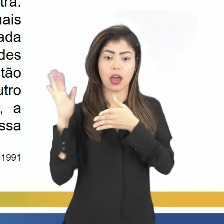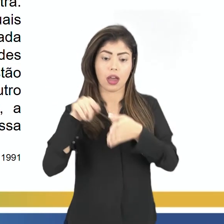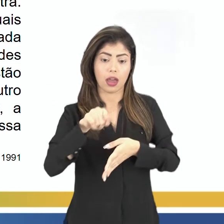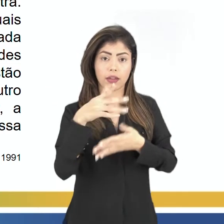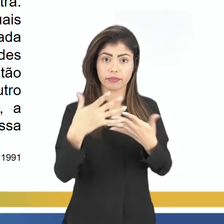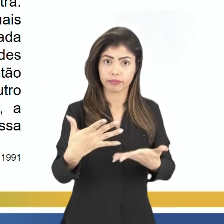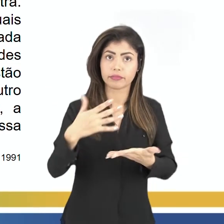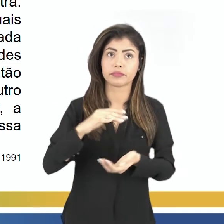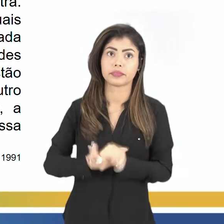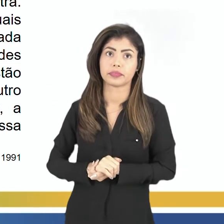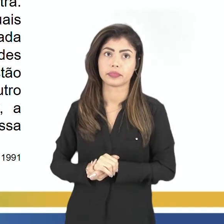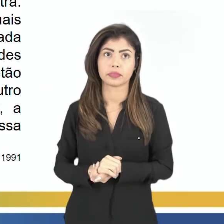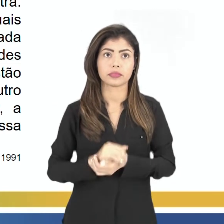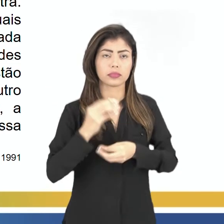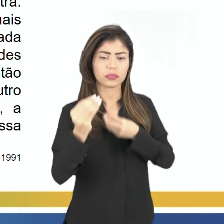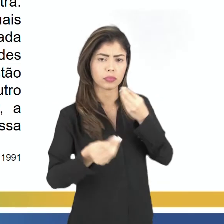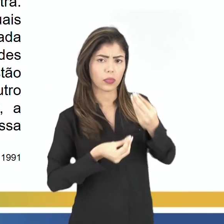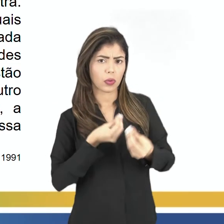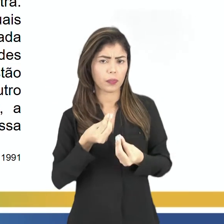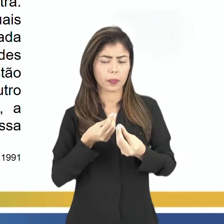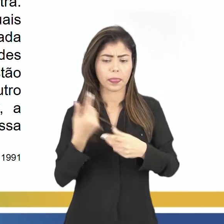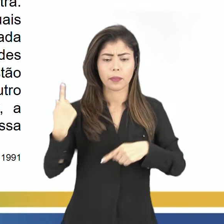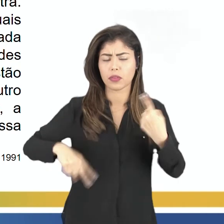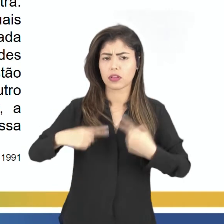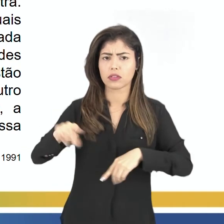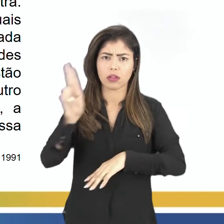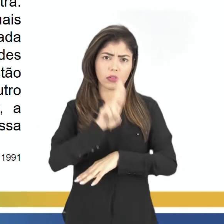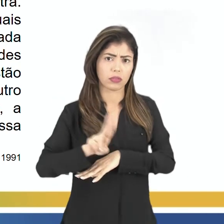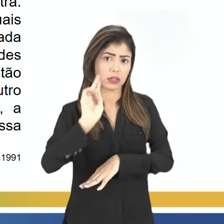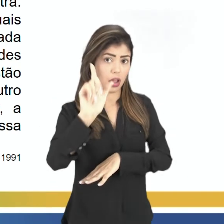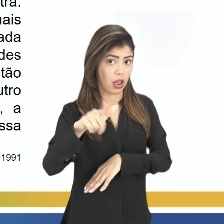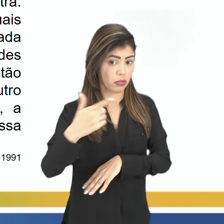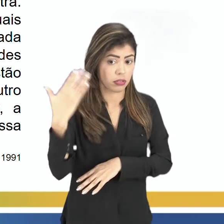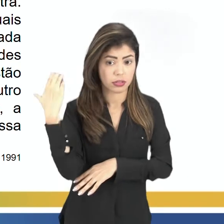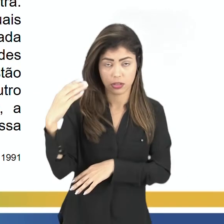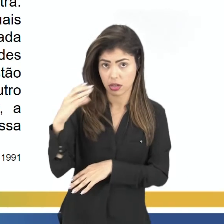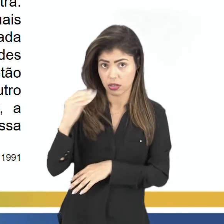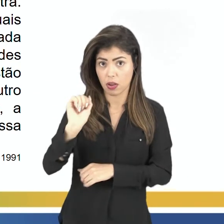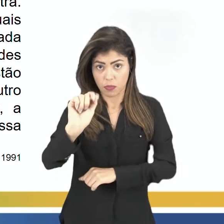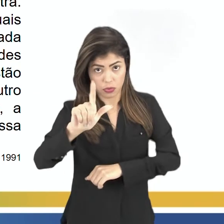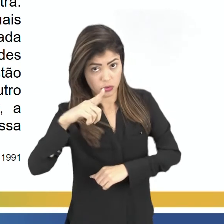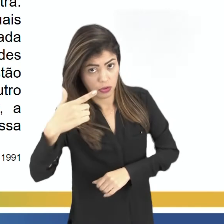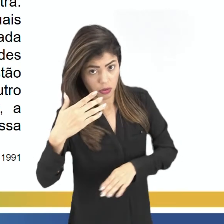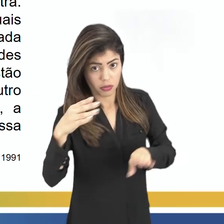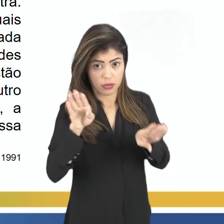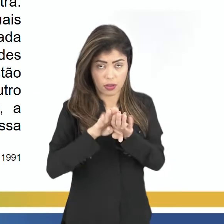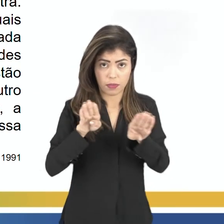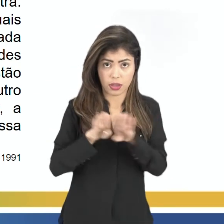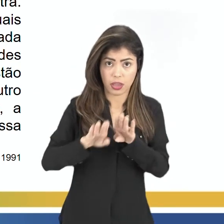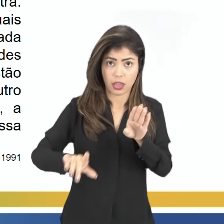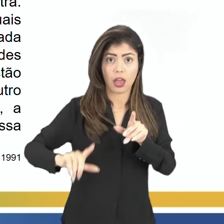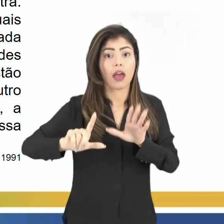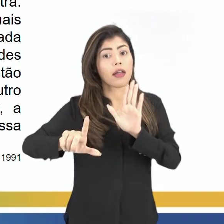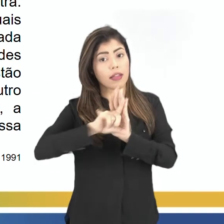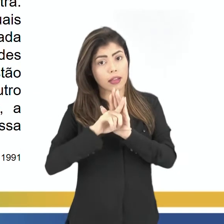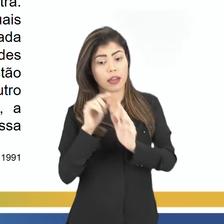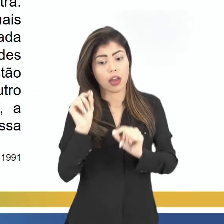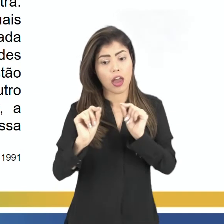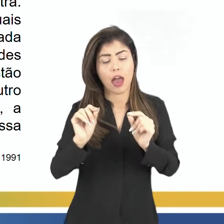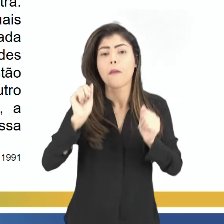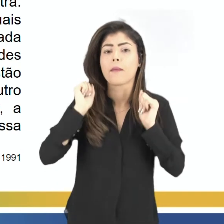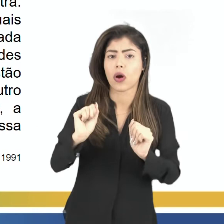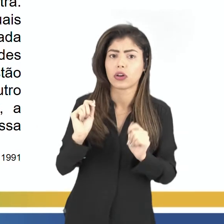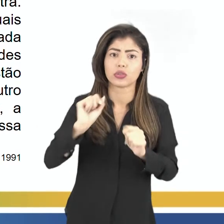ela. Ora, como a política utiliza as demais ciências e, por outro lado, legisla sobre o que devemos e o que não